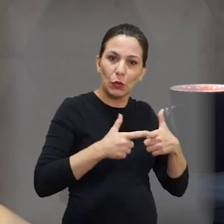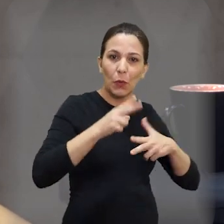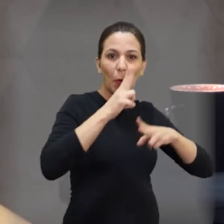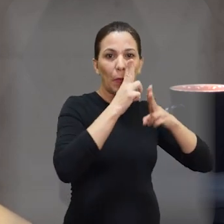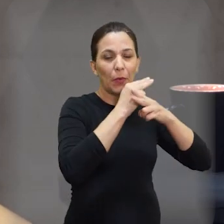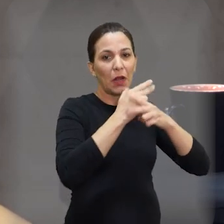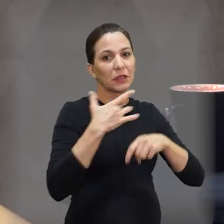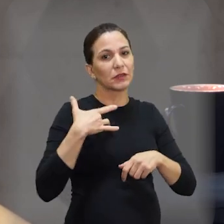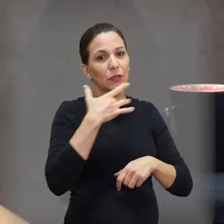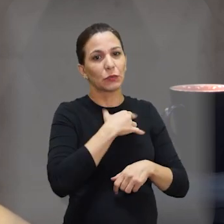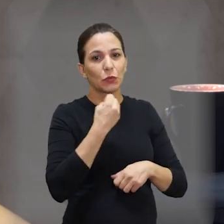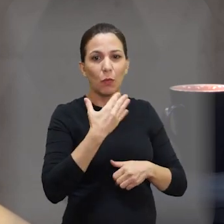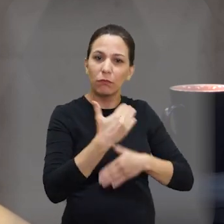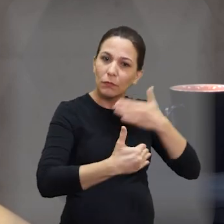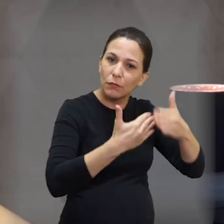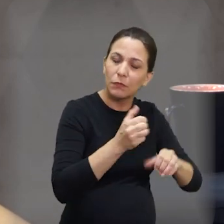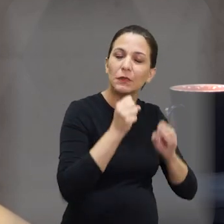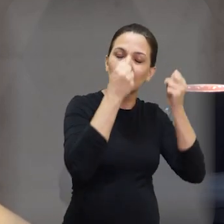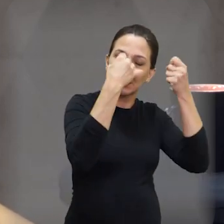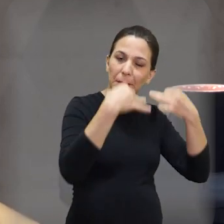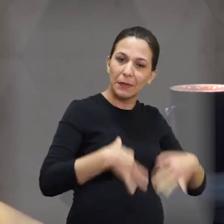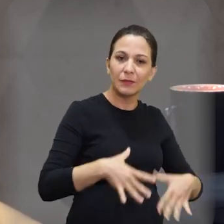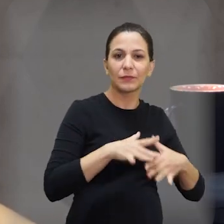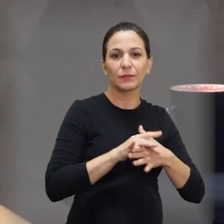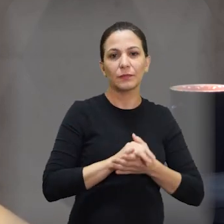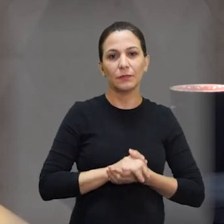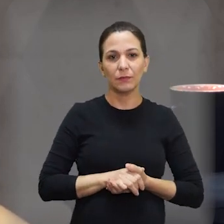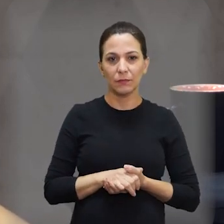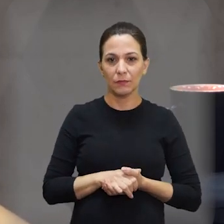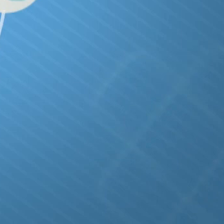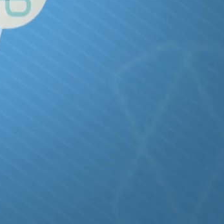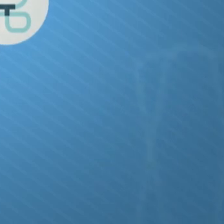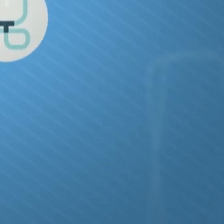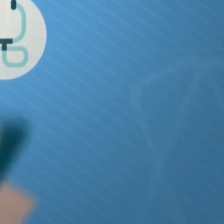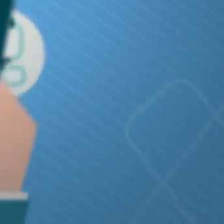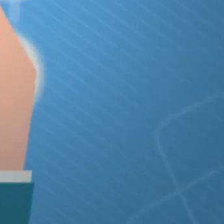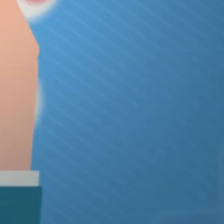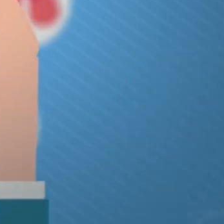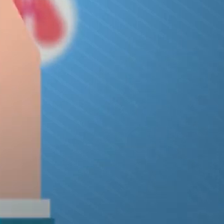intervalo, mas não saia daí, pois na volta falaremos mais sobre os benefícios do Pilates.